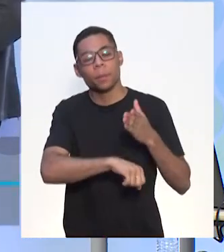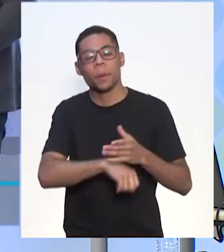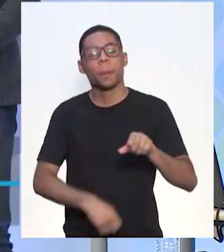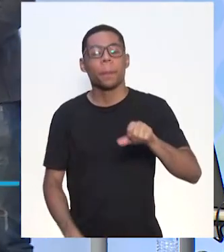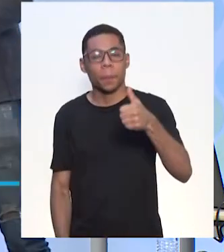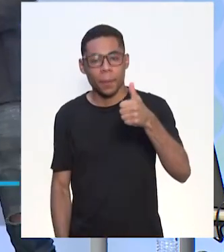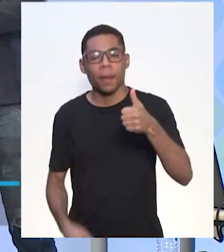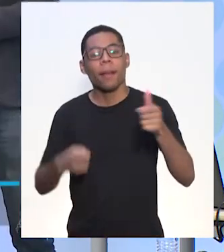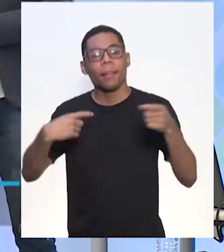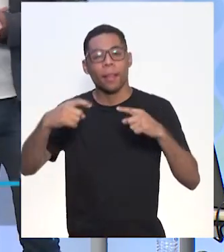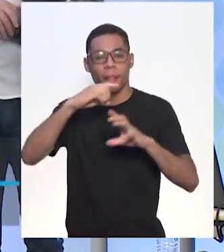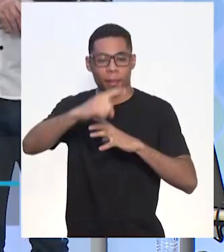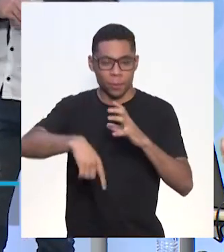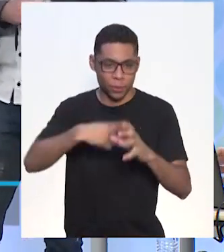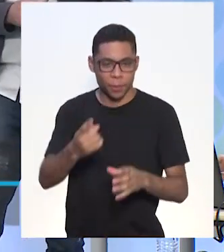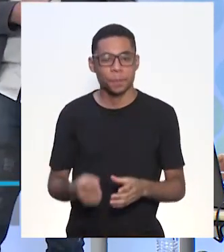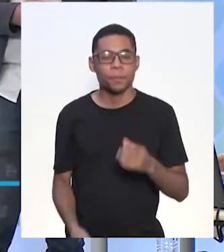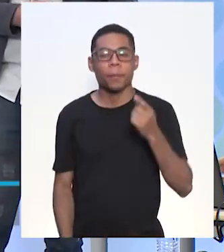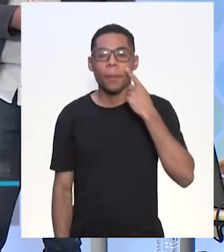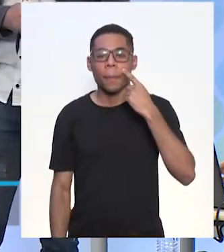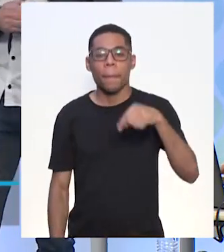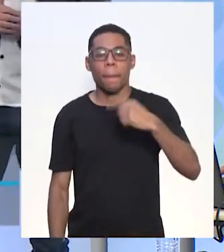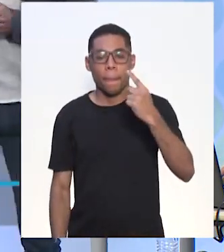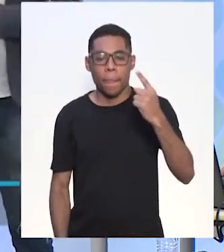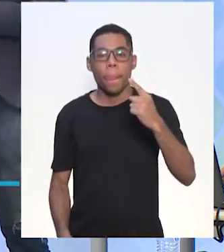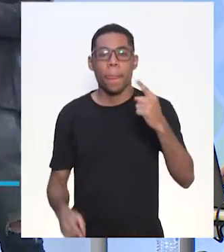Mundial. Vamos para o próximo slide, por gentileza.